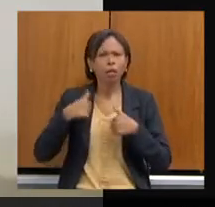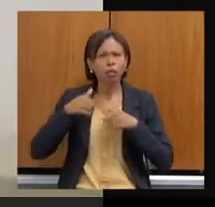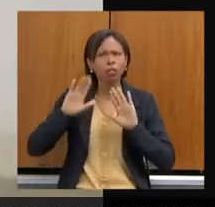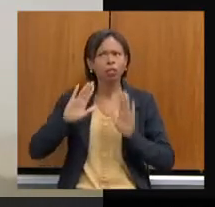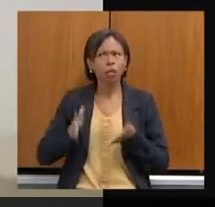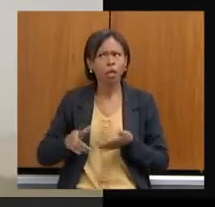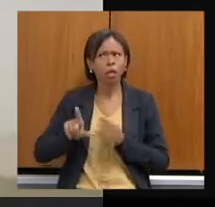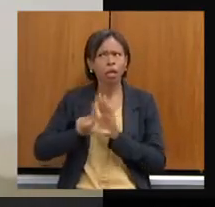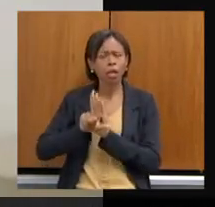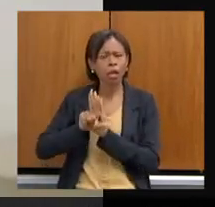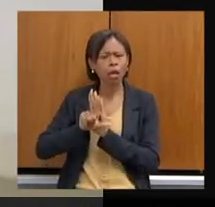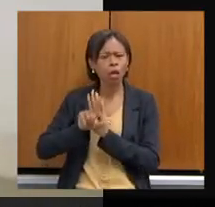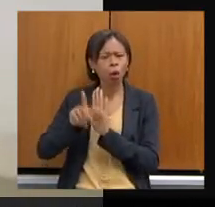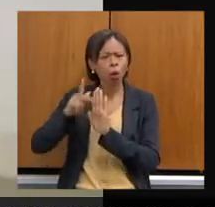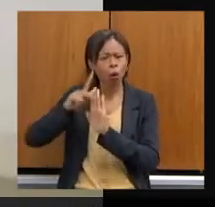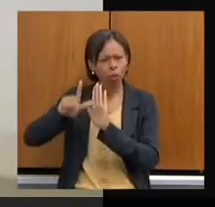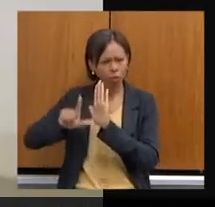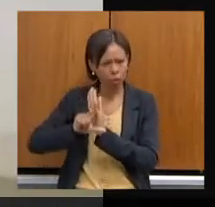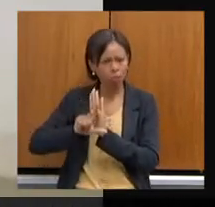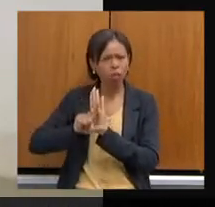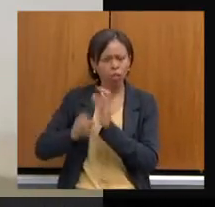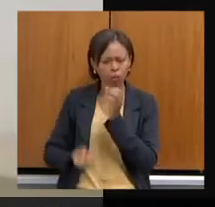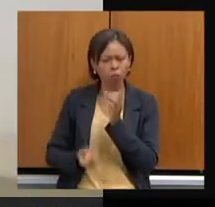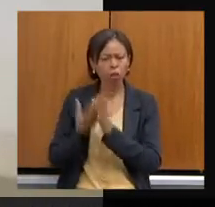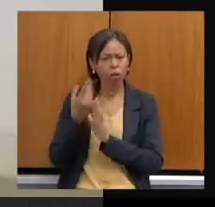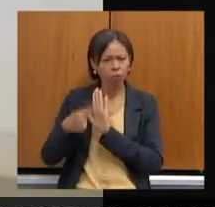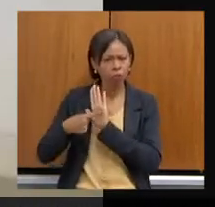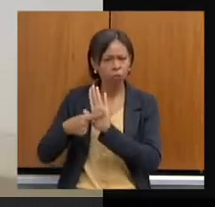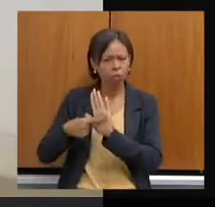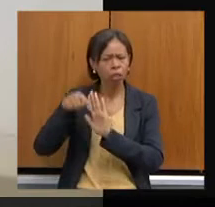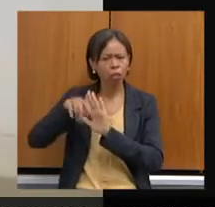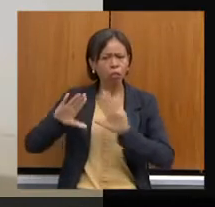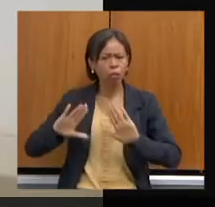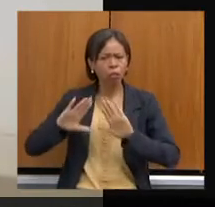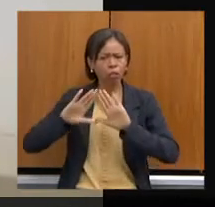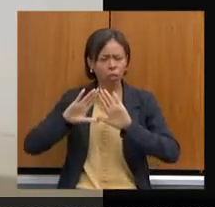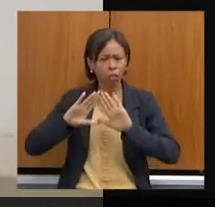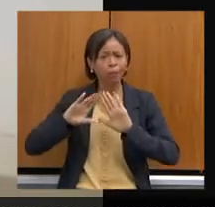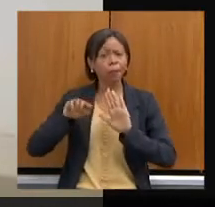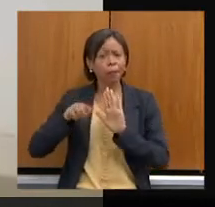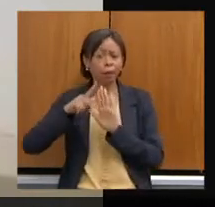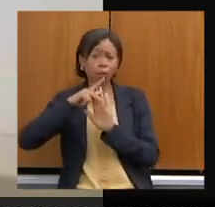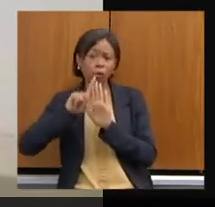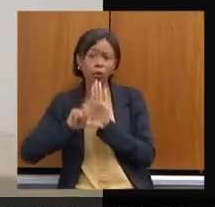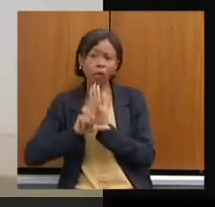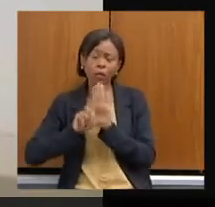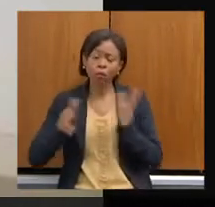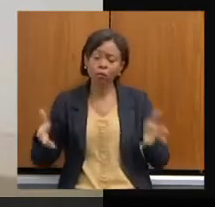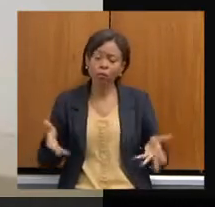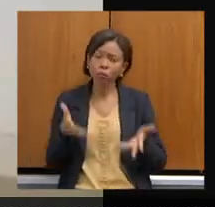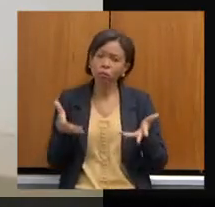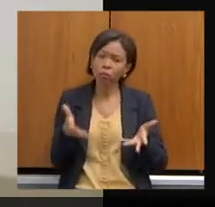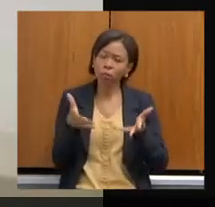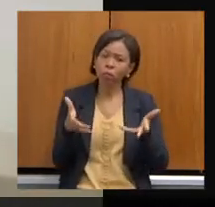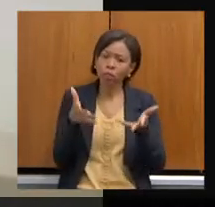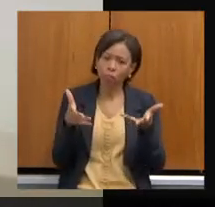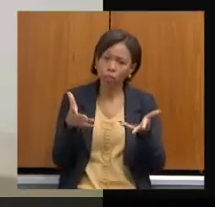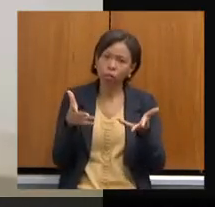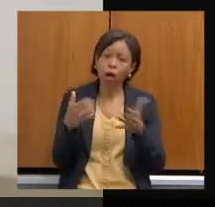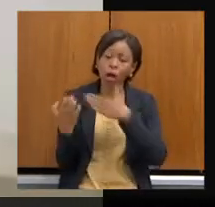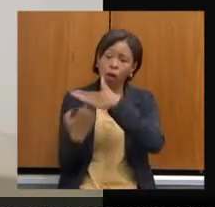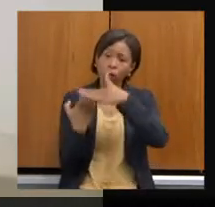na Assembleia que tem o nome de programa Minas e Vista o incentivo aos